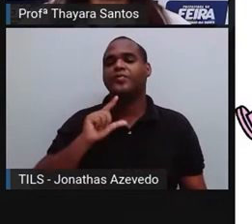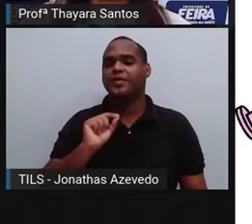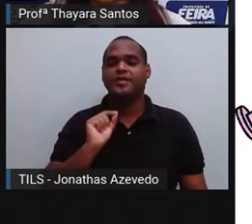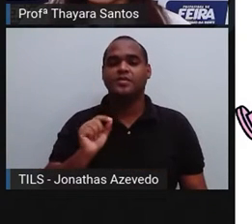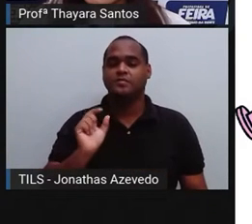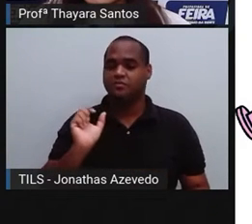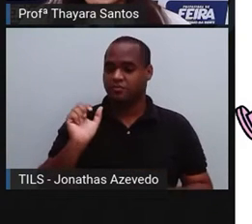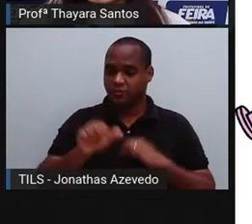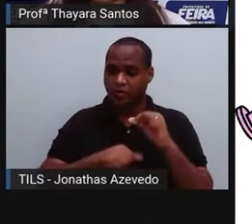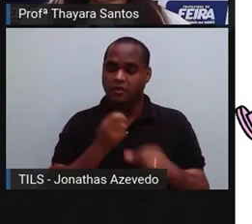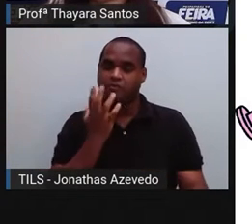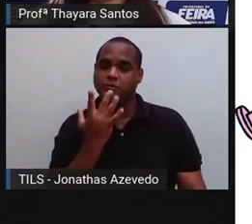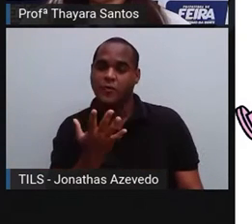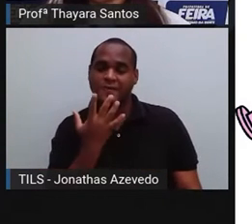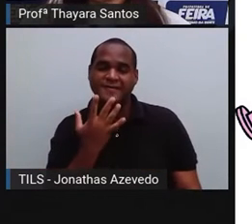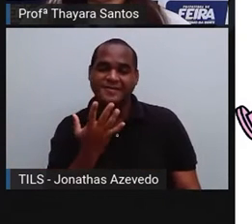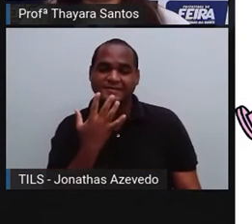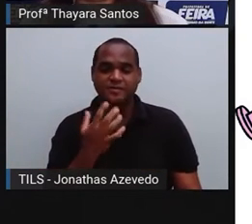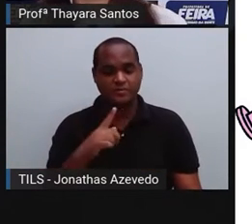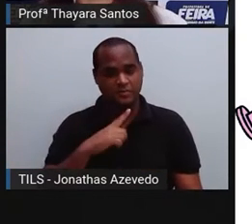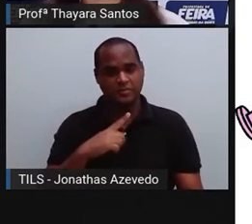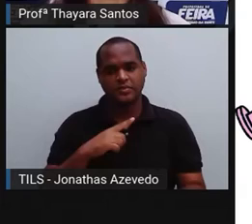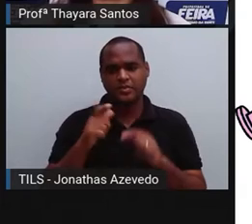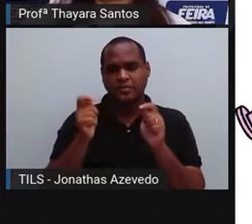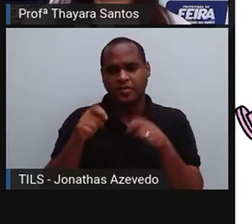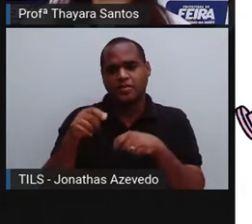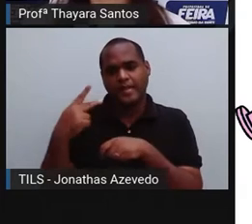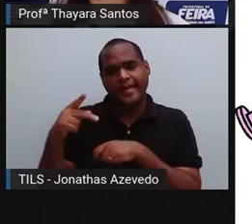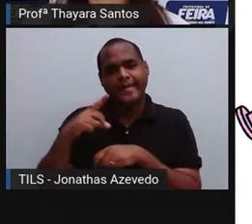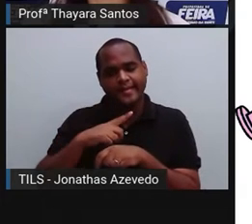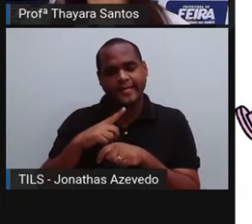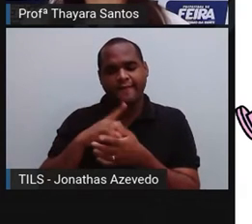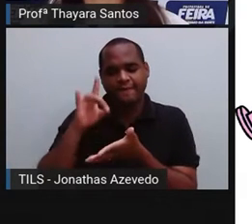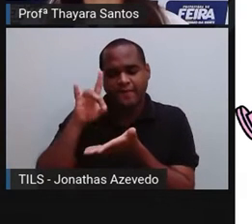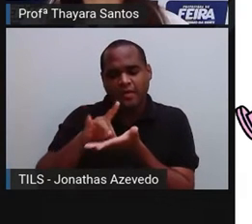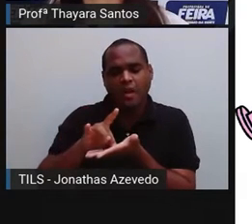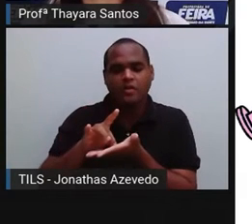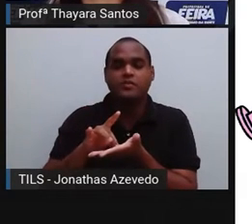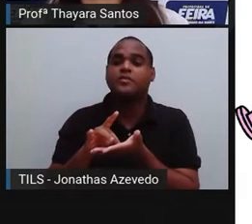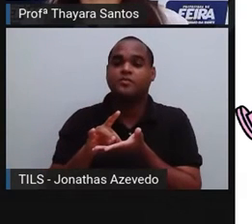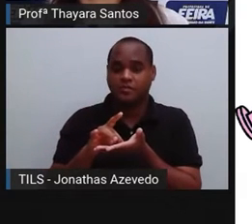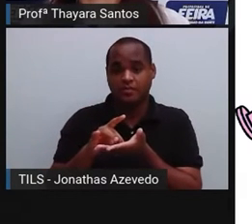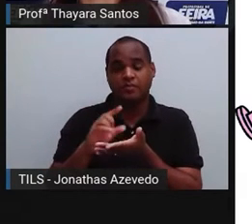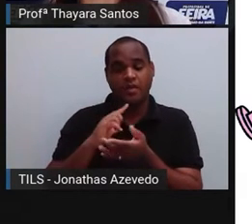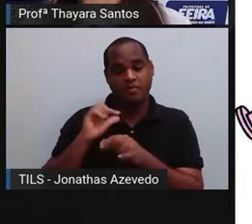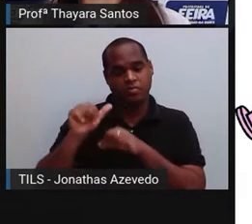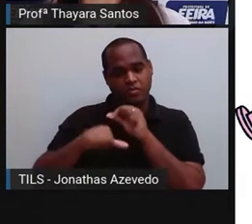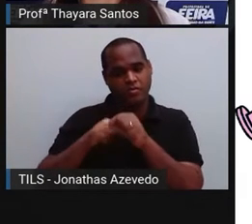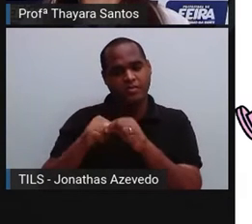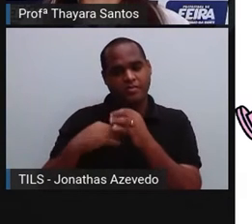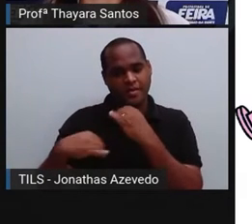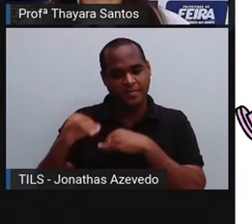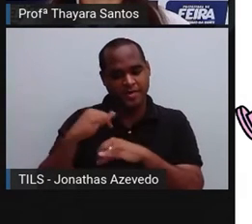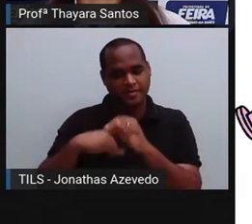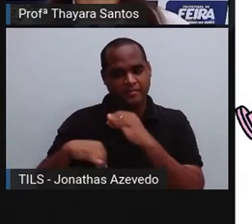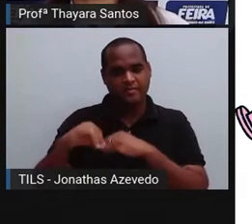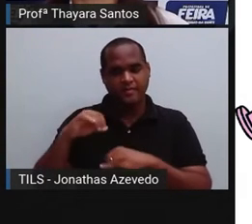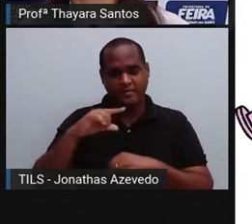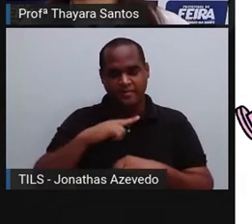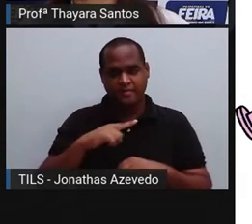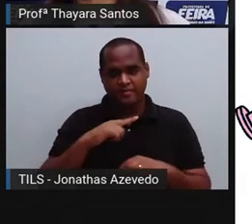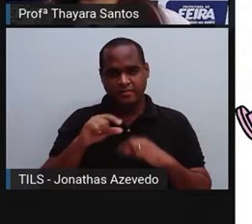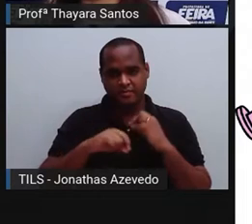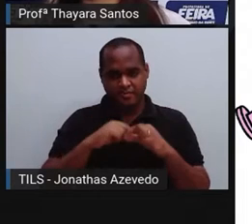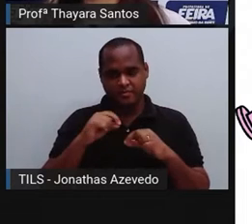Pode mudar de cor aquele material, então isso seria uma evidência de que aconteceu uma transformação química. Se a gente pensa assim, quando um